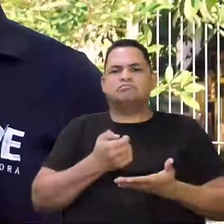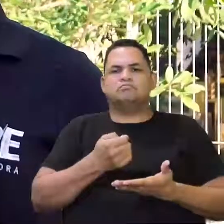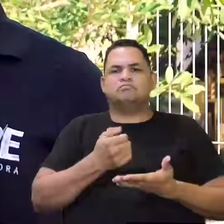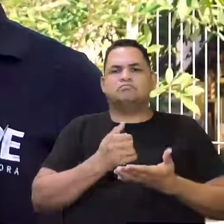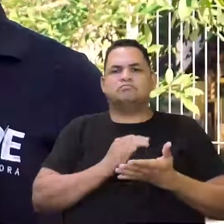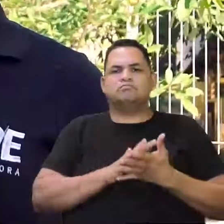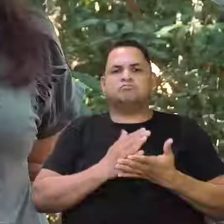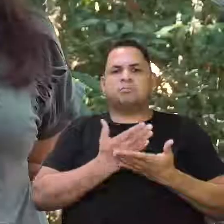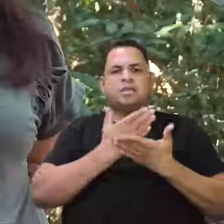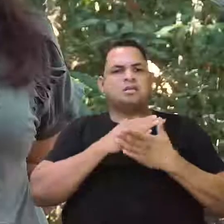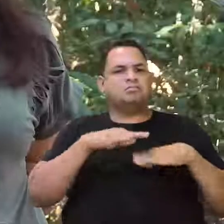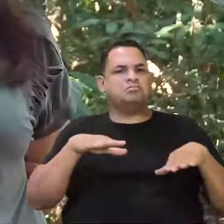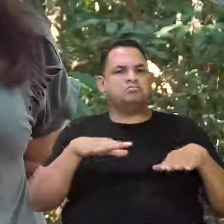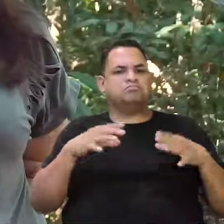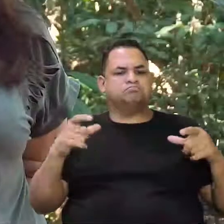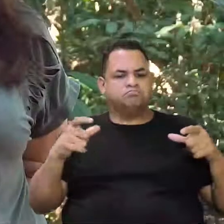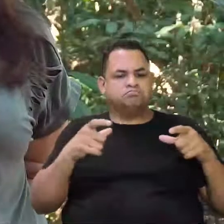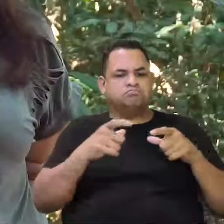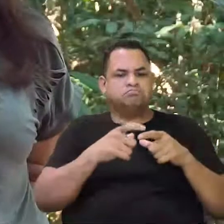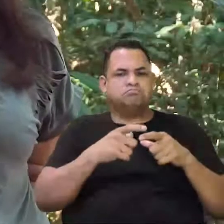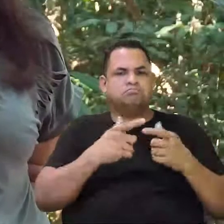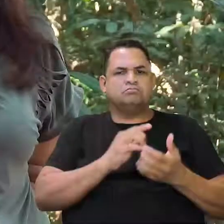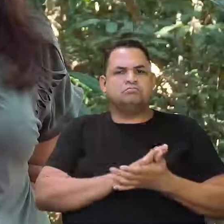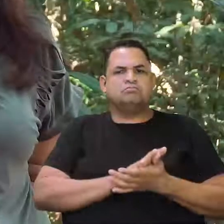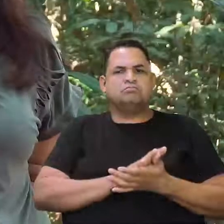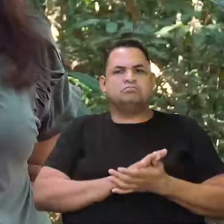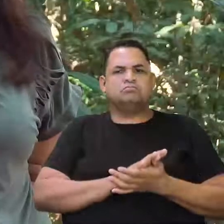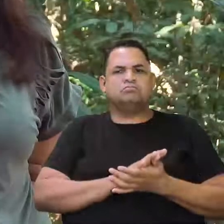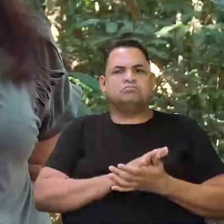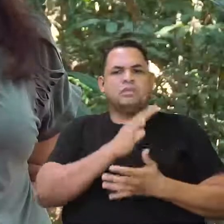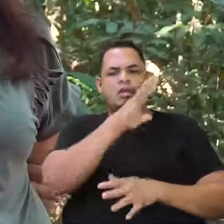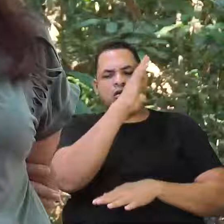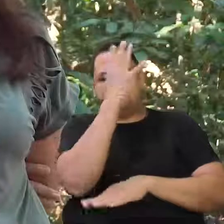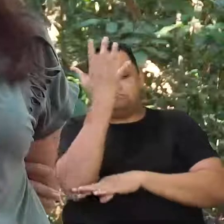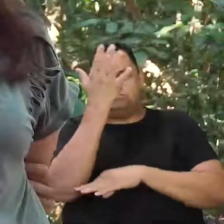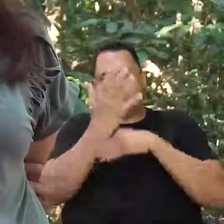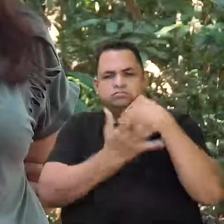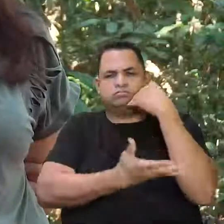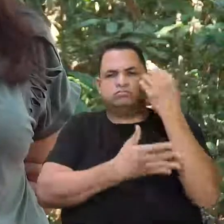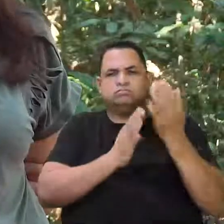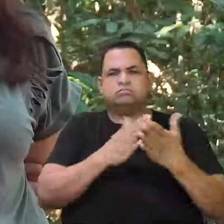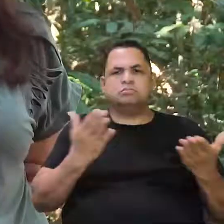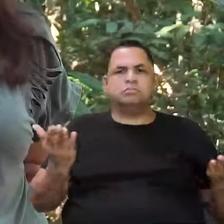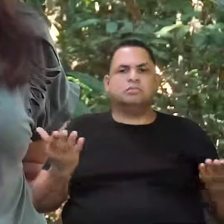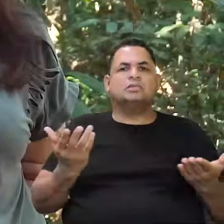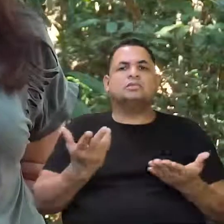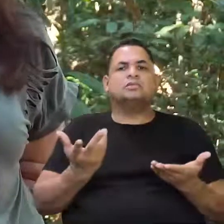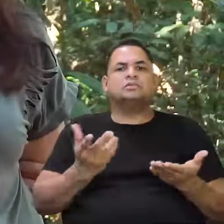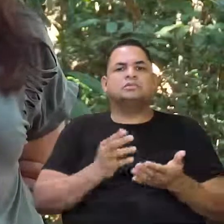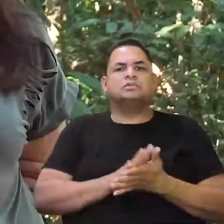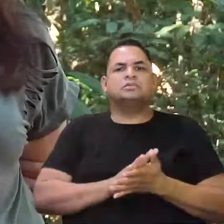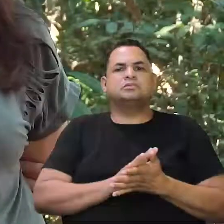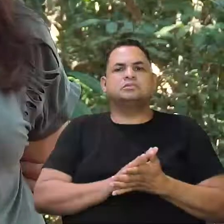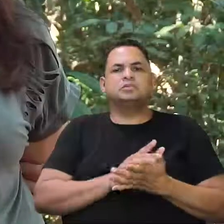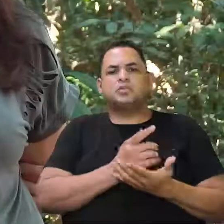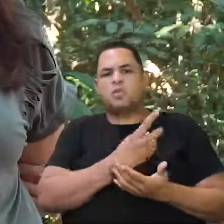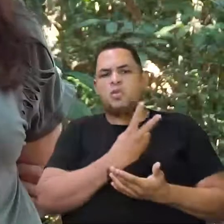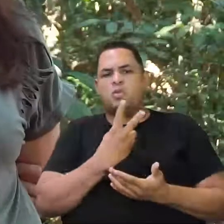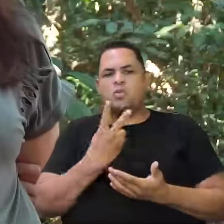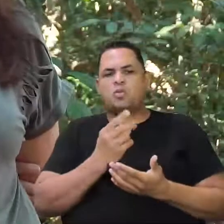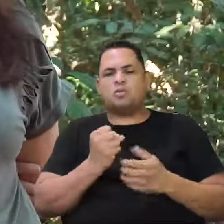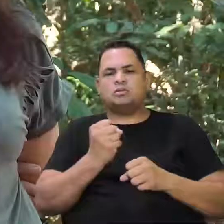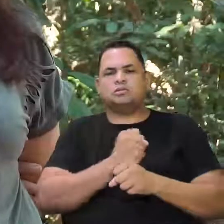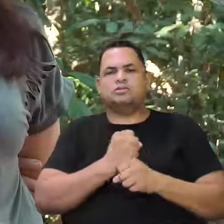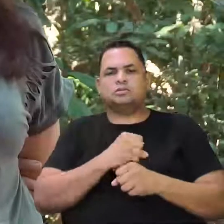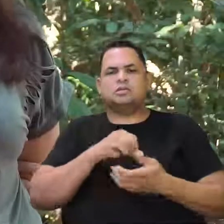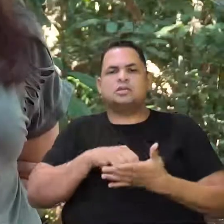sua extinção. Em relação, gente, ao desmatamento, muito acentuado, inclusive, que tem aumentado nesses 2 últimos anos no nosso